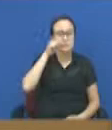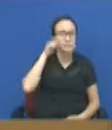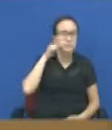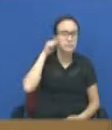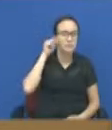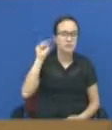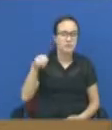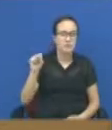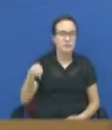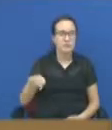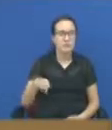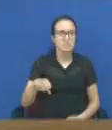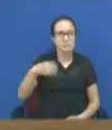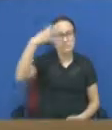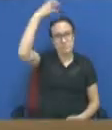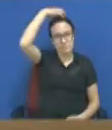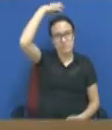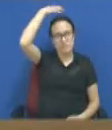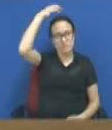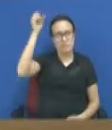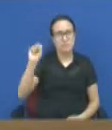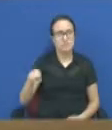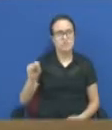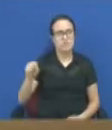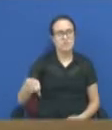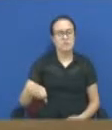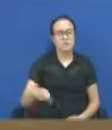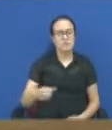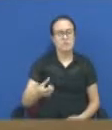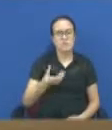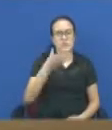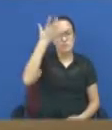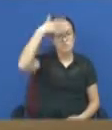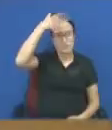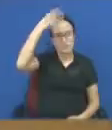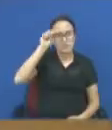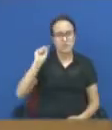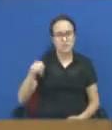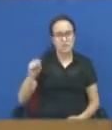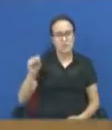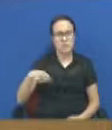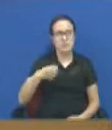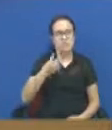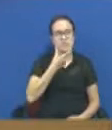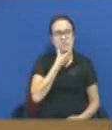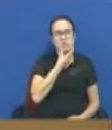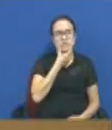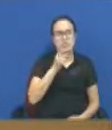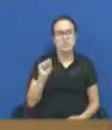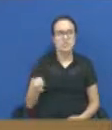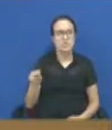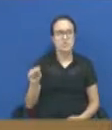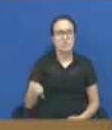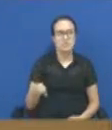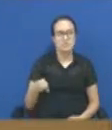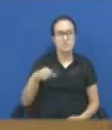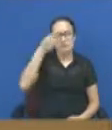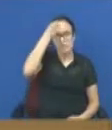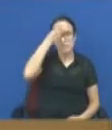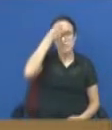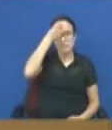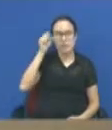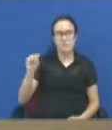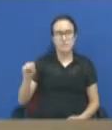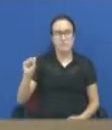da Silva. Sim. Darcy Reis de Souza. Sim. Érica Tanque. Sim, excelência. Érica Monteiro. Sim. Jorge Freitas. Sim.